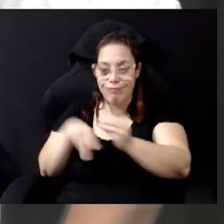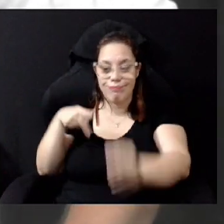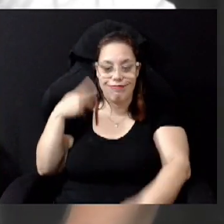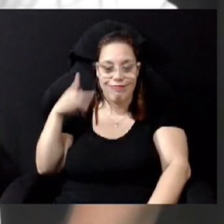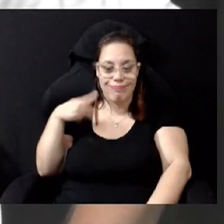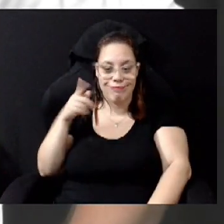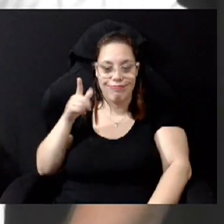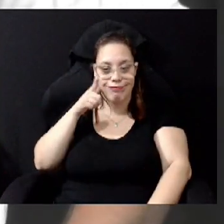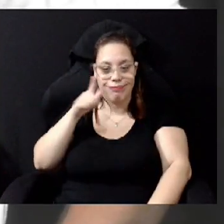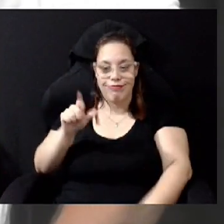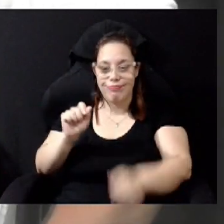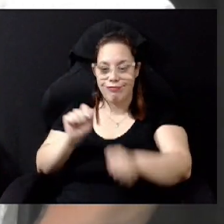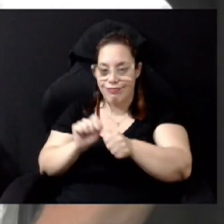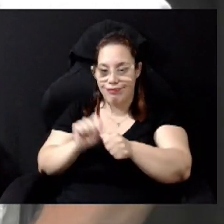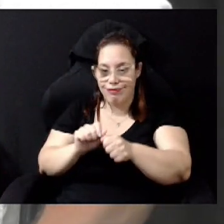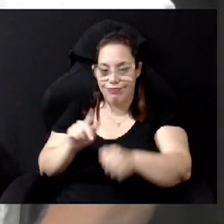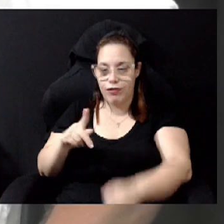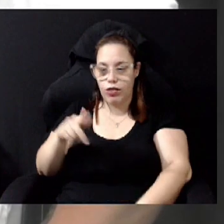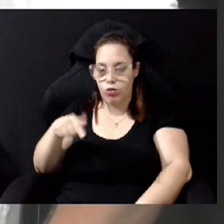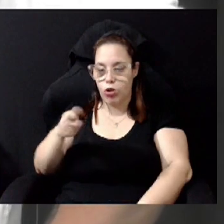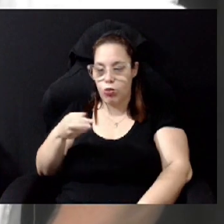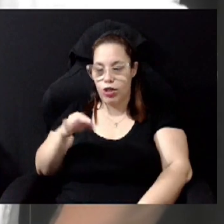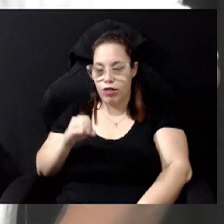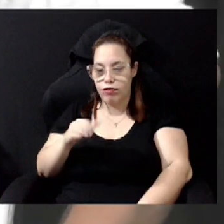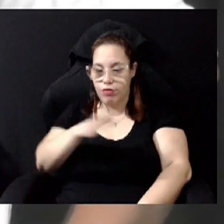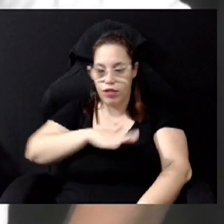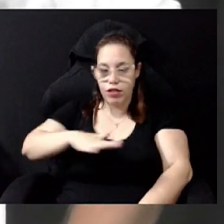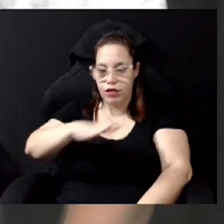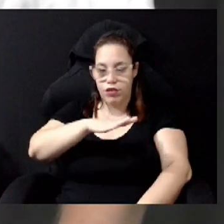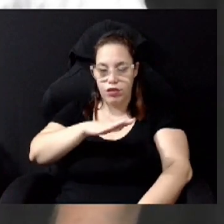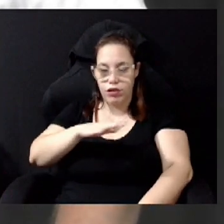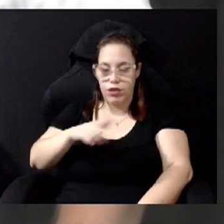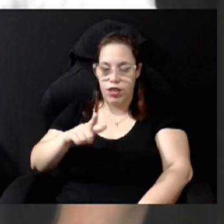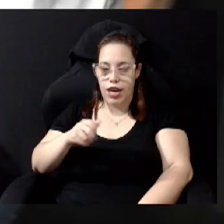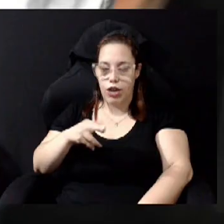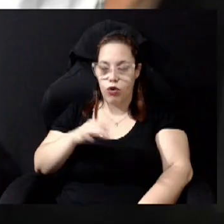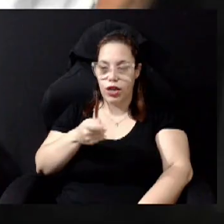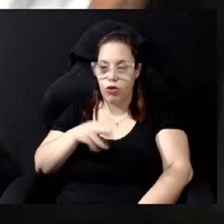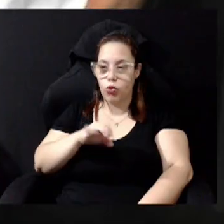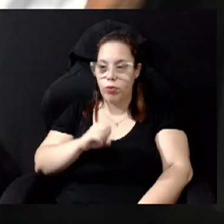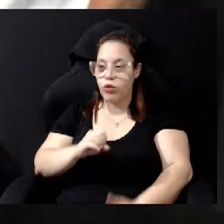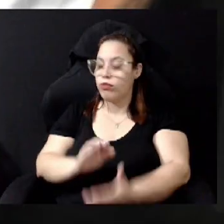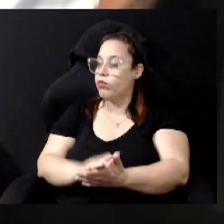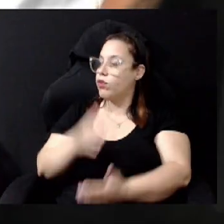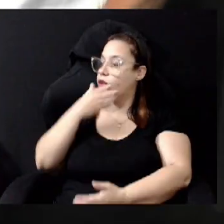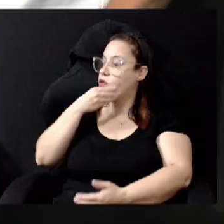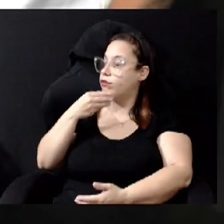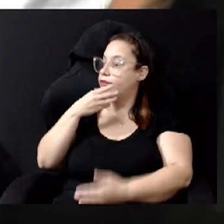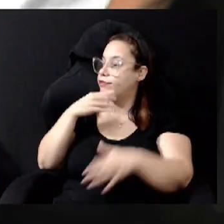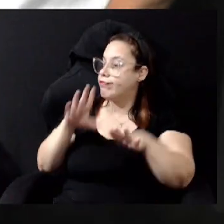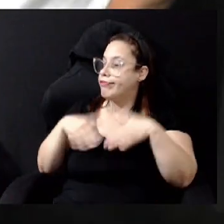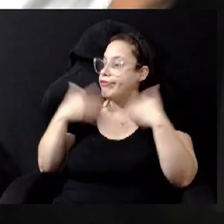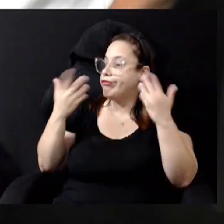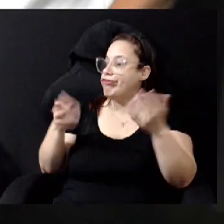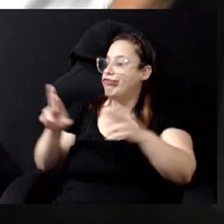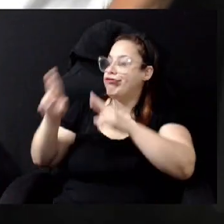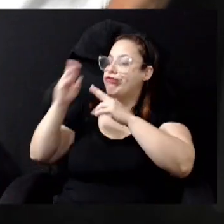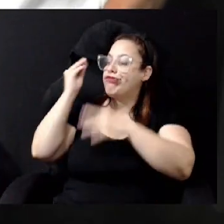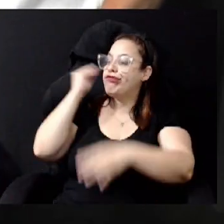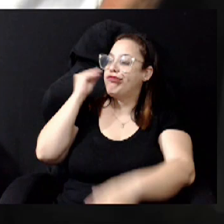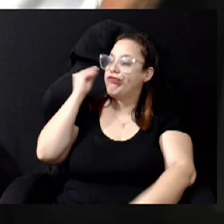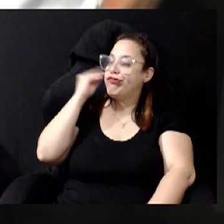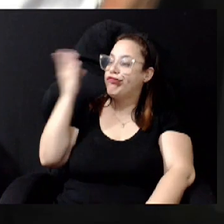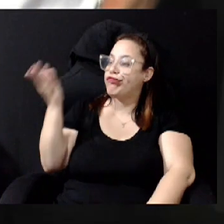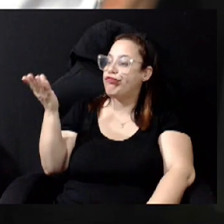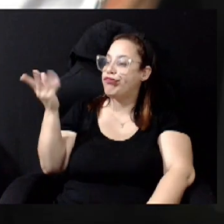fazer um parque molhado lá para a Lagoa do São Domingos. Carmo, apesar de toda a experiência, a gente está falando